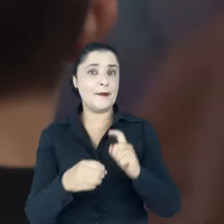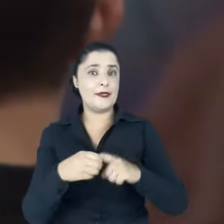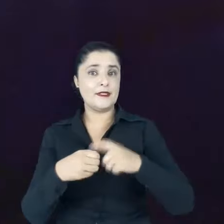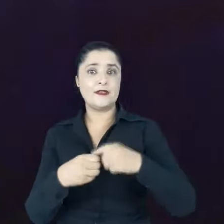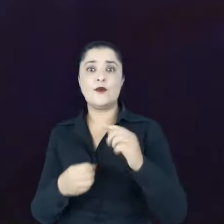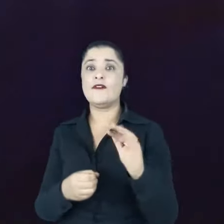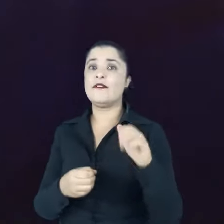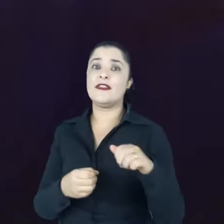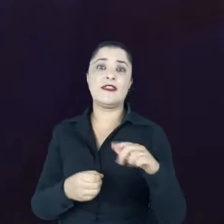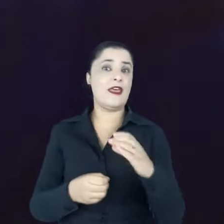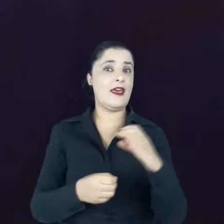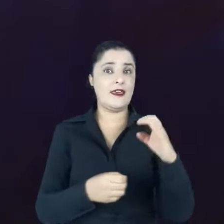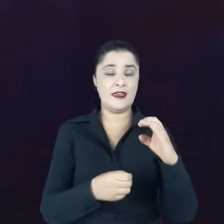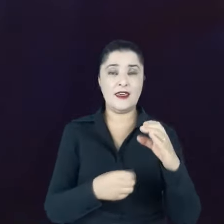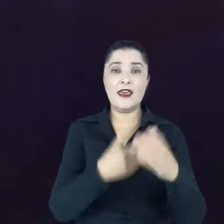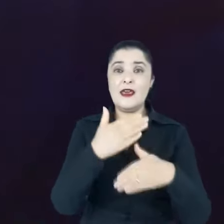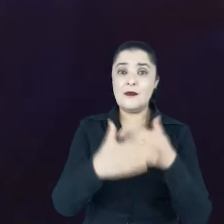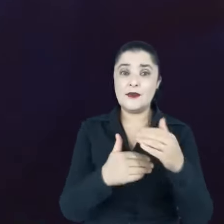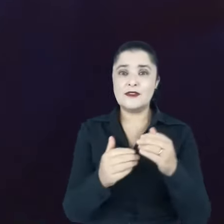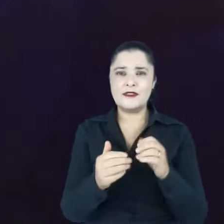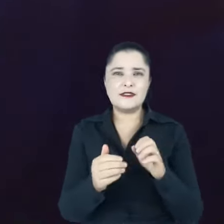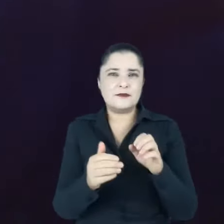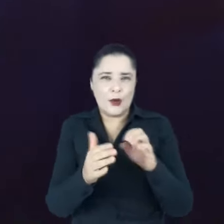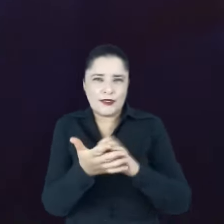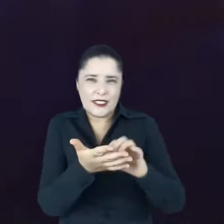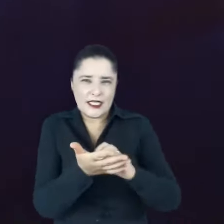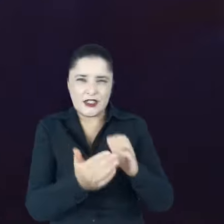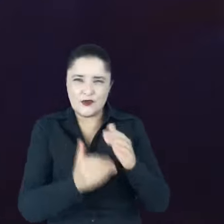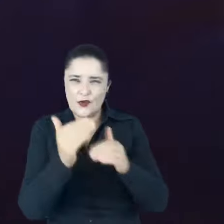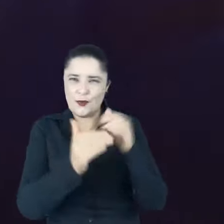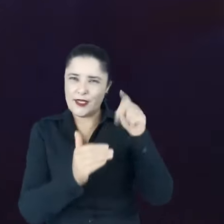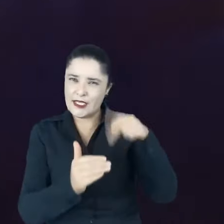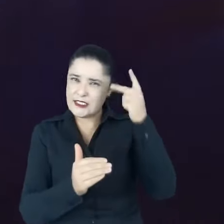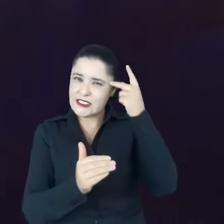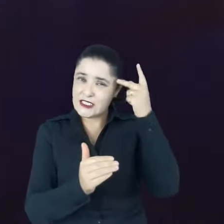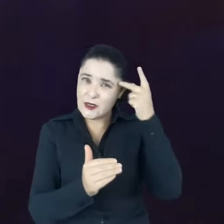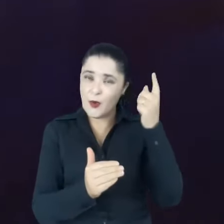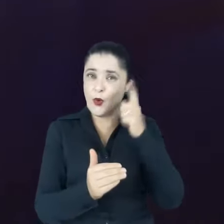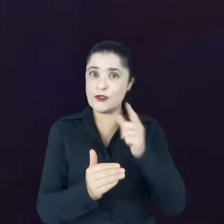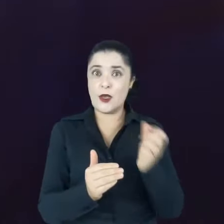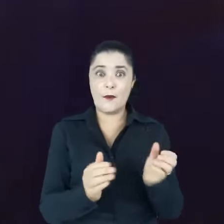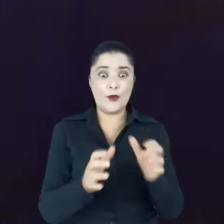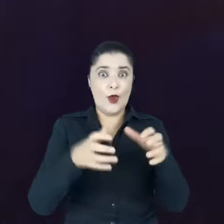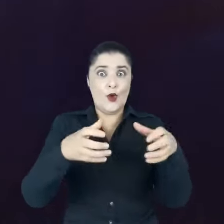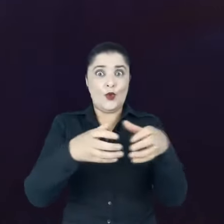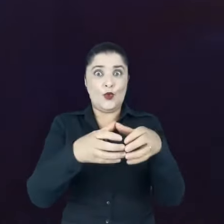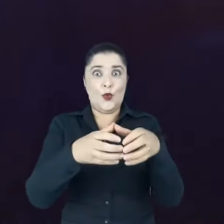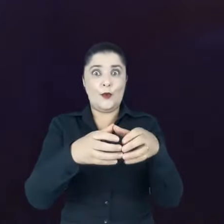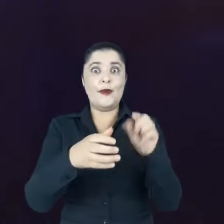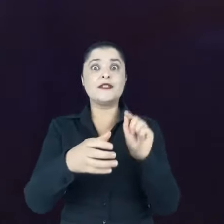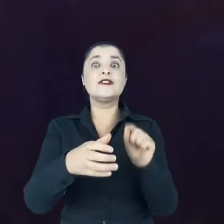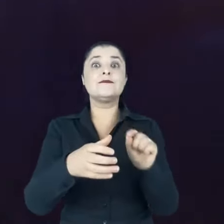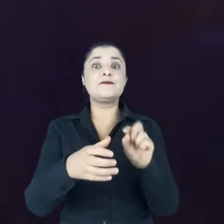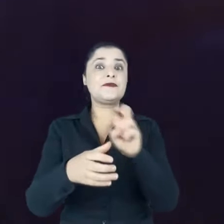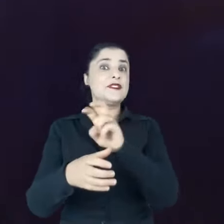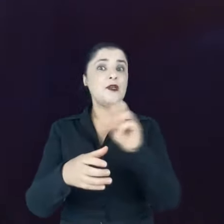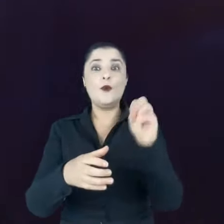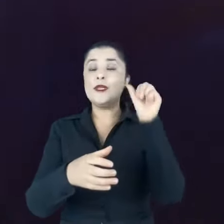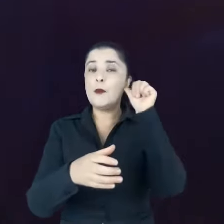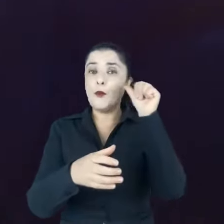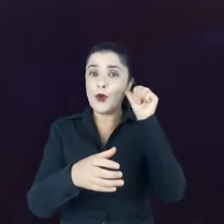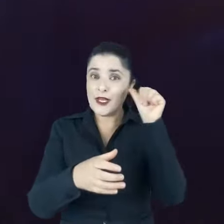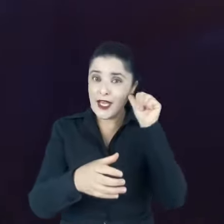a Secretaria de Desenvolvimento aqui do Estado de São Paulo, e a gente conseguiu montar uma turma de 50 mulheres, e formamos